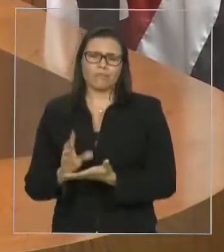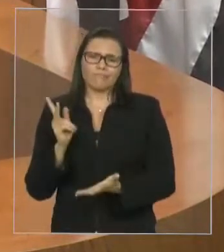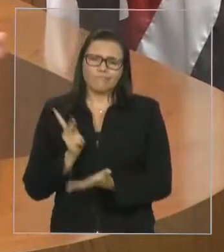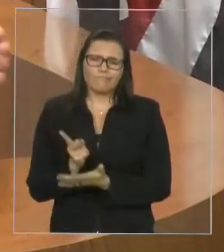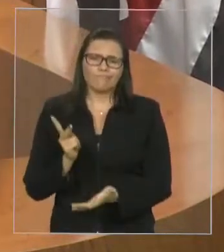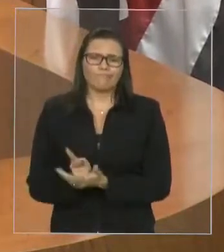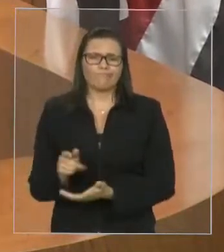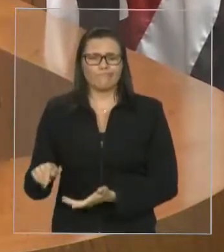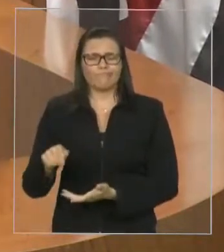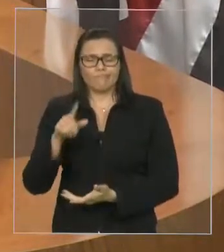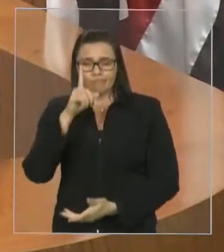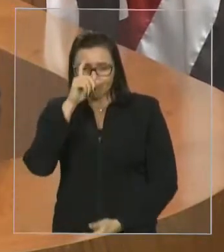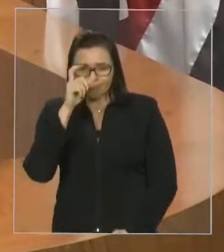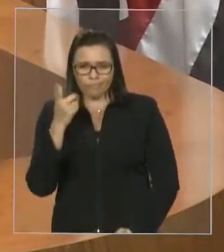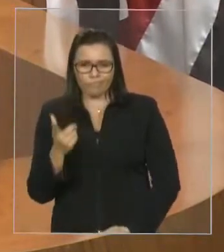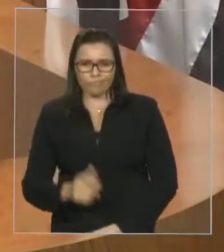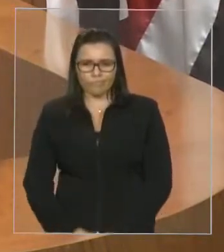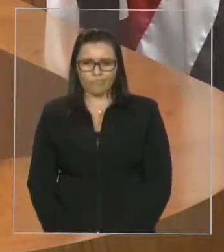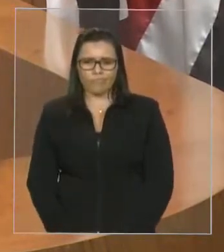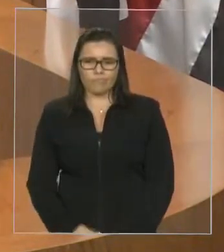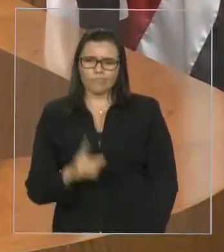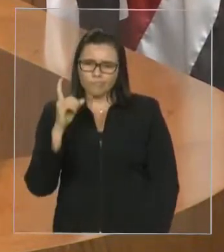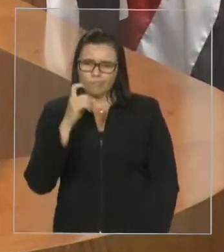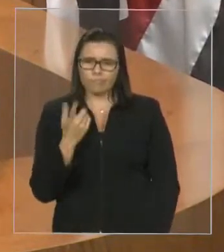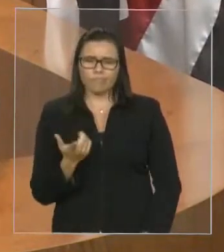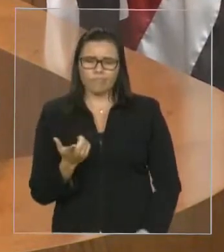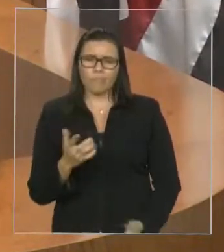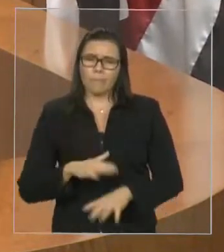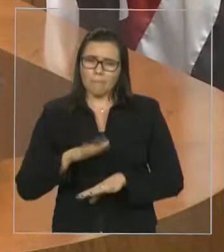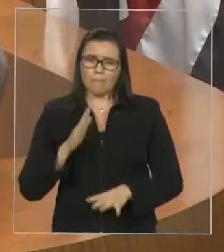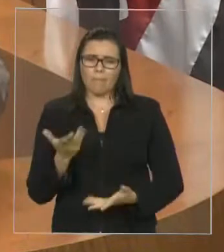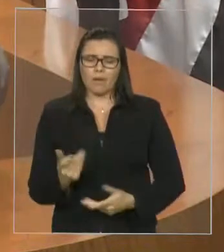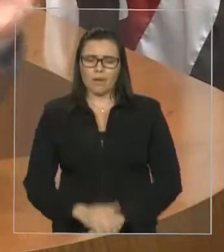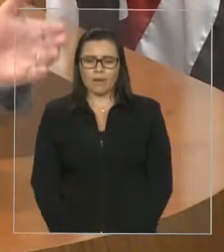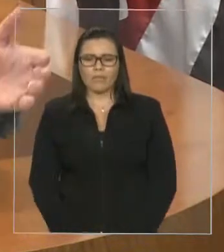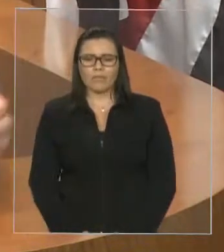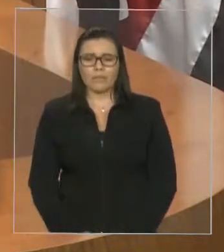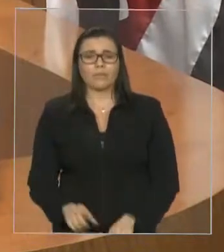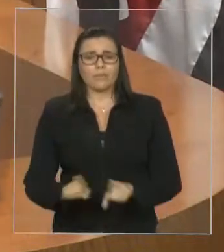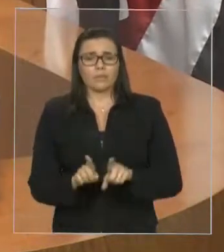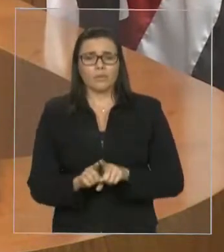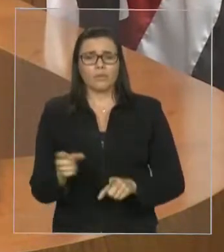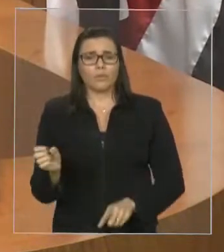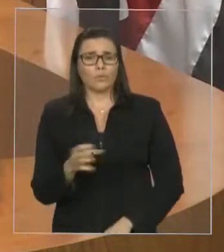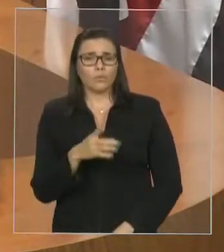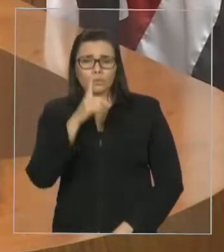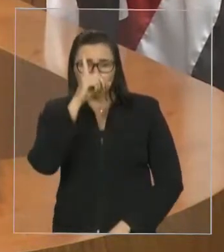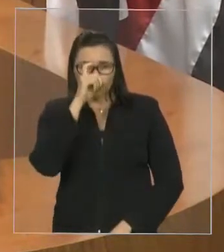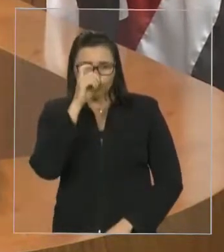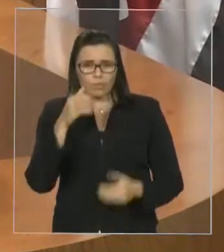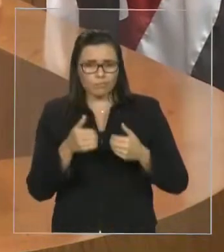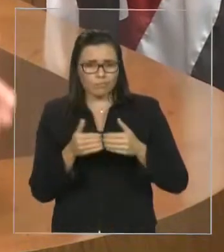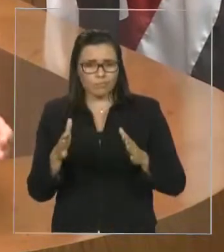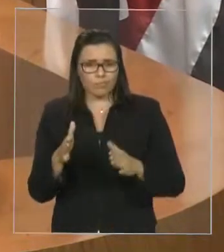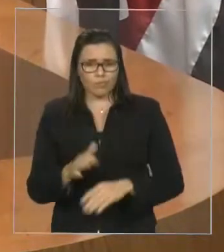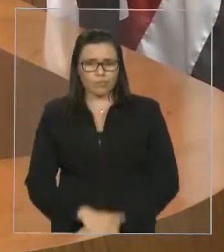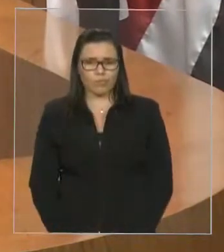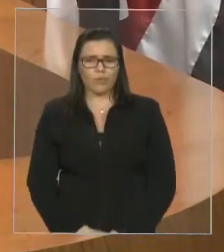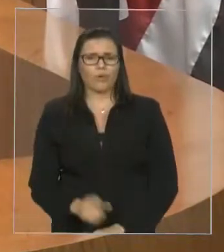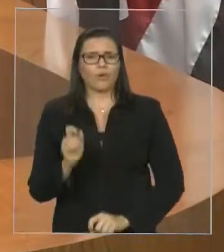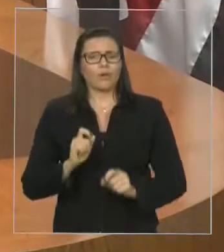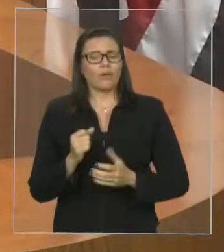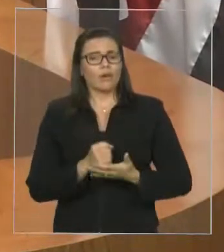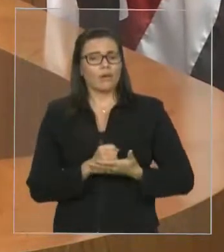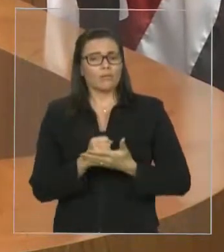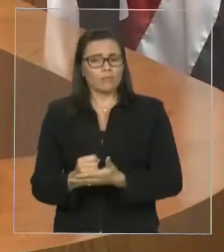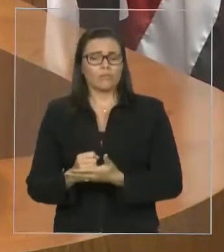novo hospital, que em breve será entregue ao povo do Maranhão, ele vai também colaborar com o Socorrão 2, que